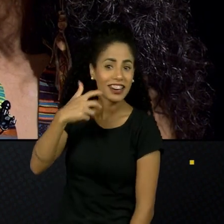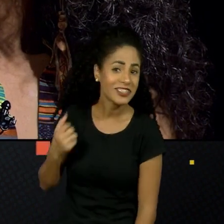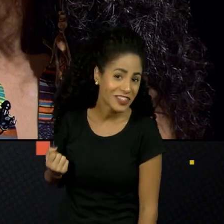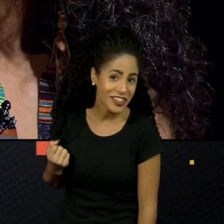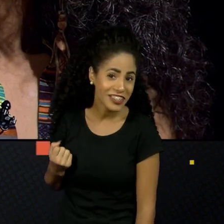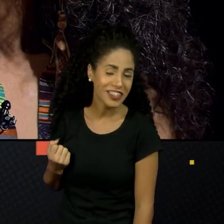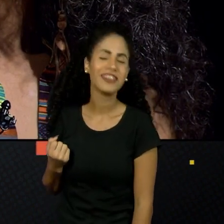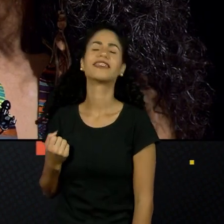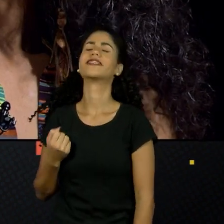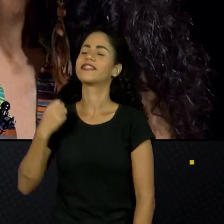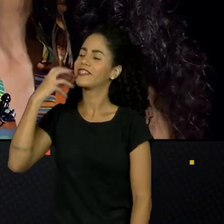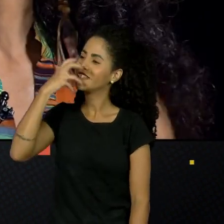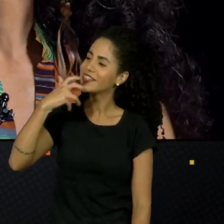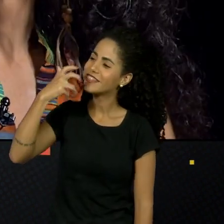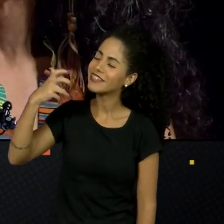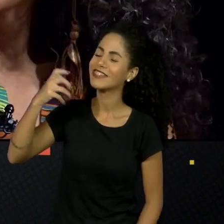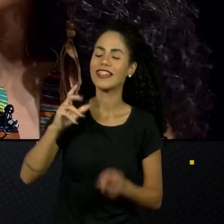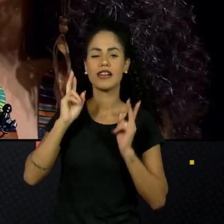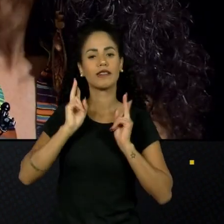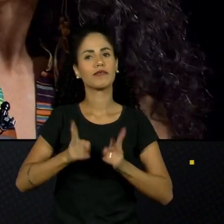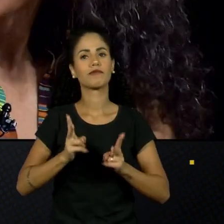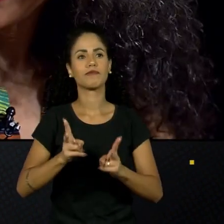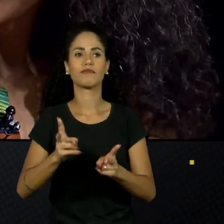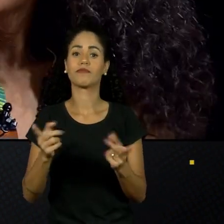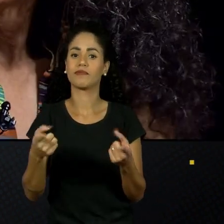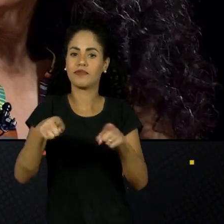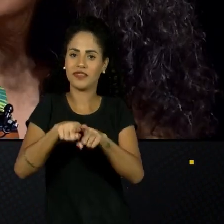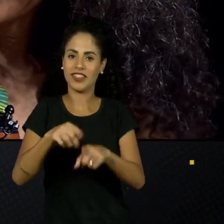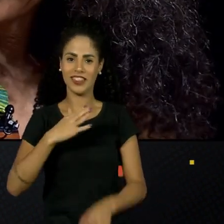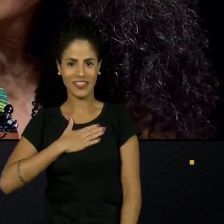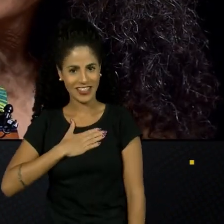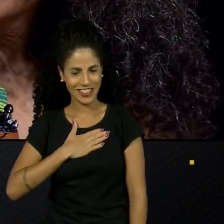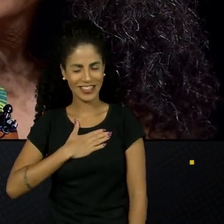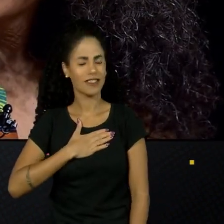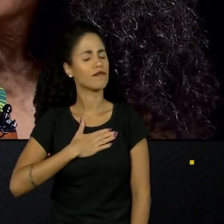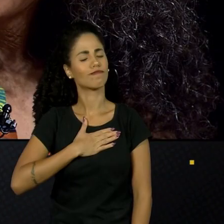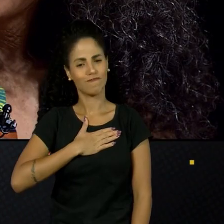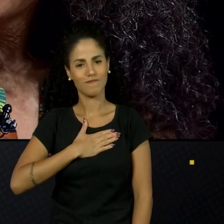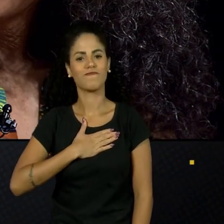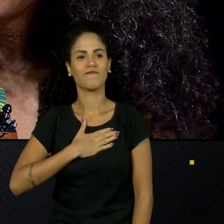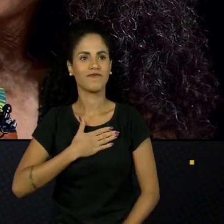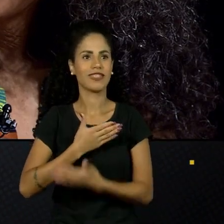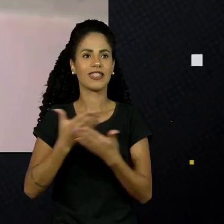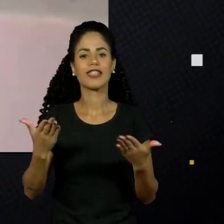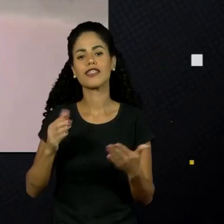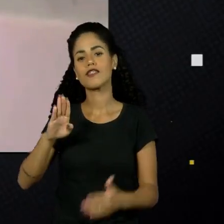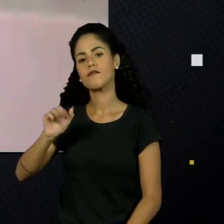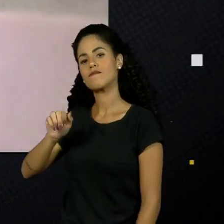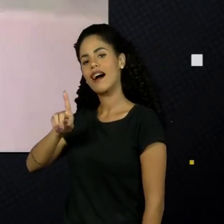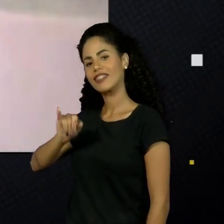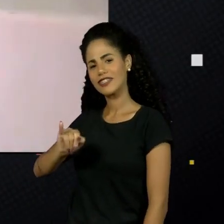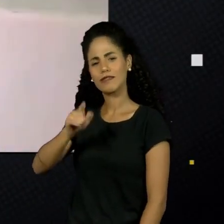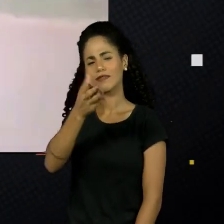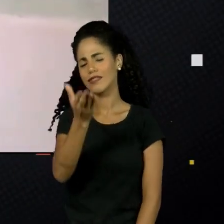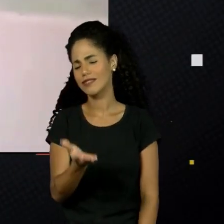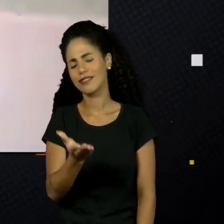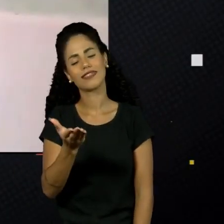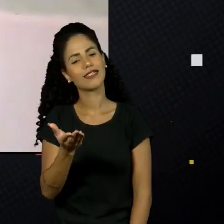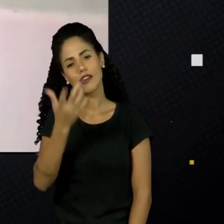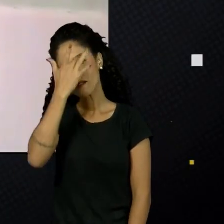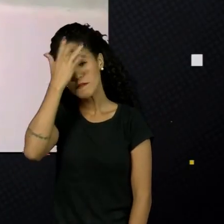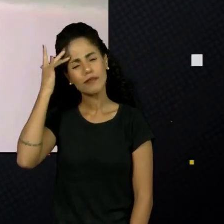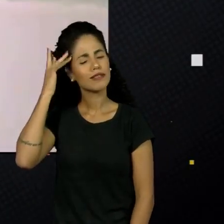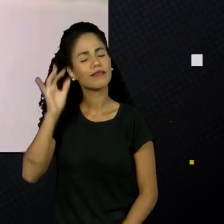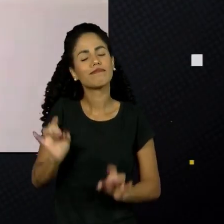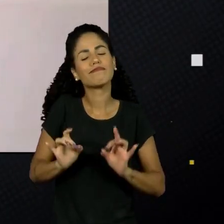cantando uma música em parceria comigo, que é o Fruto. Badia, você é uma pessoinha muito